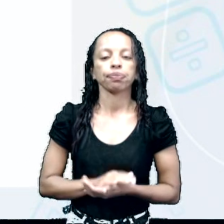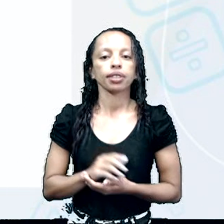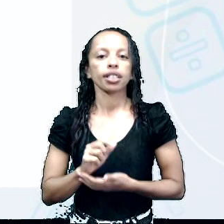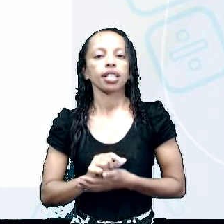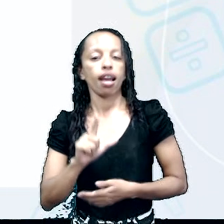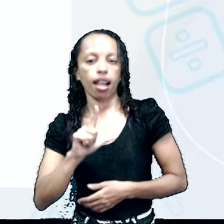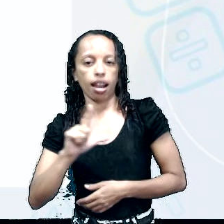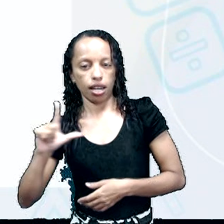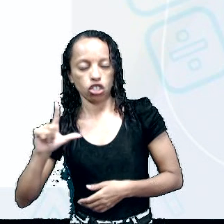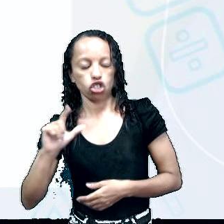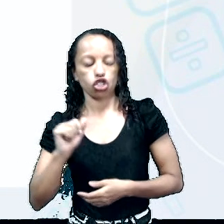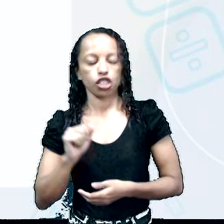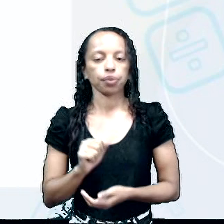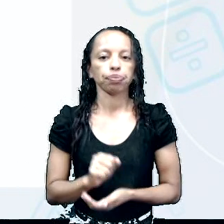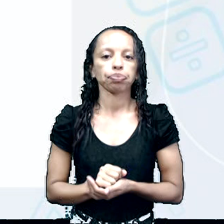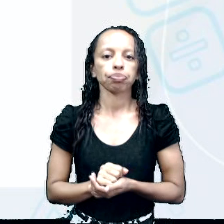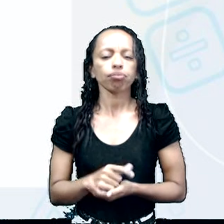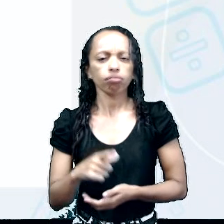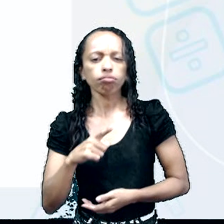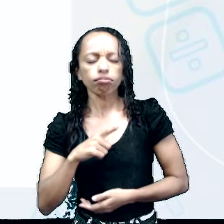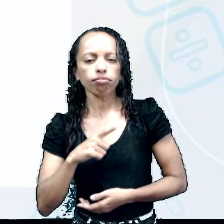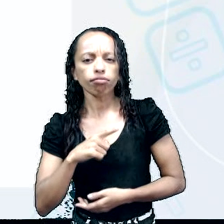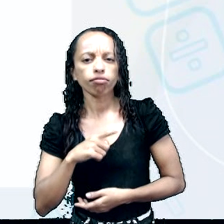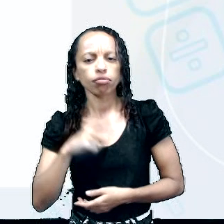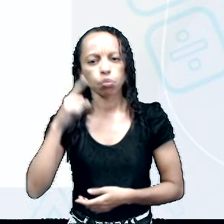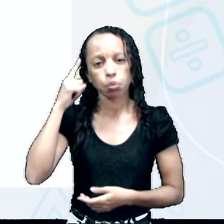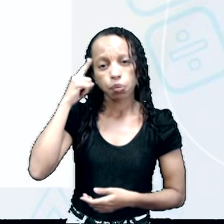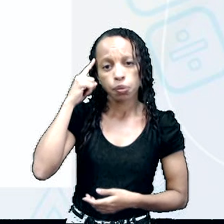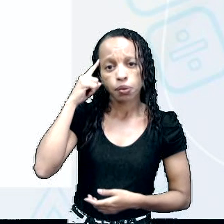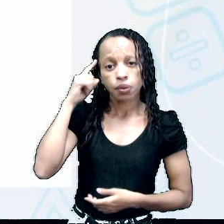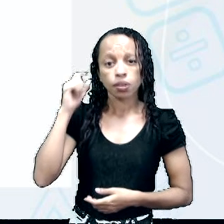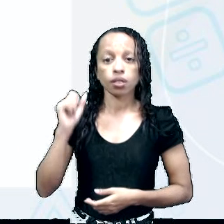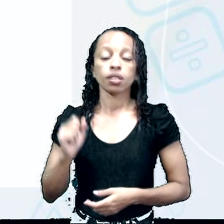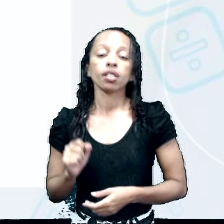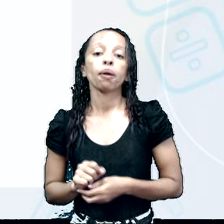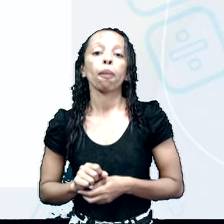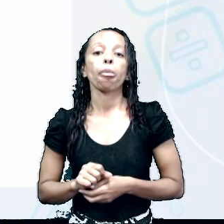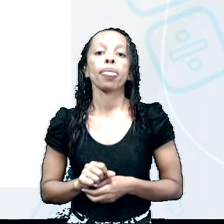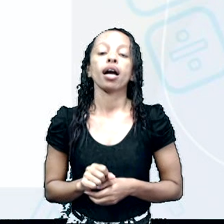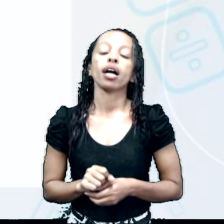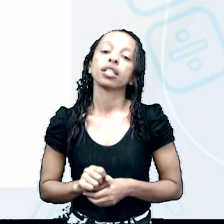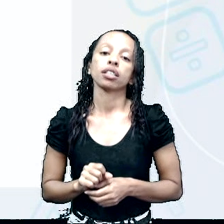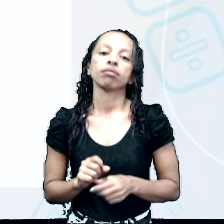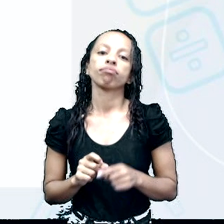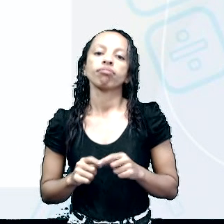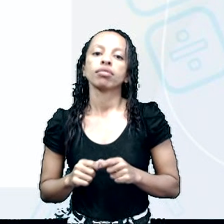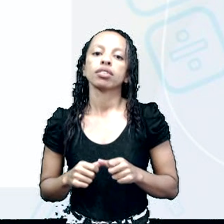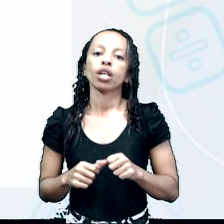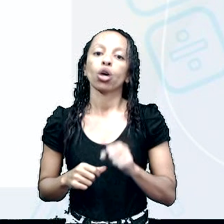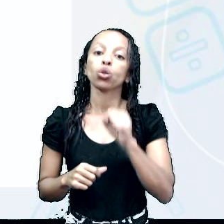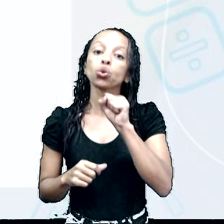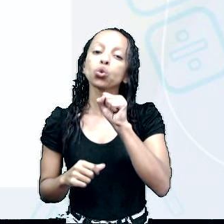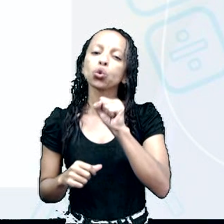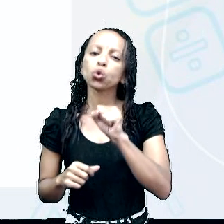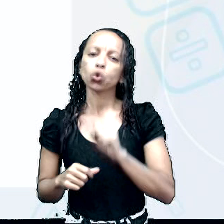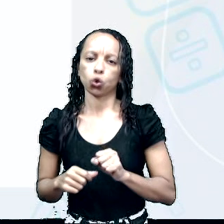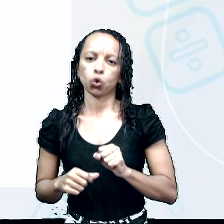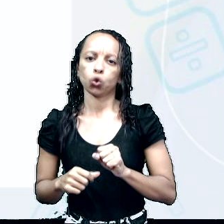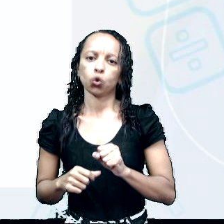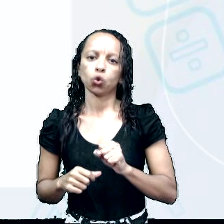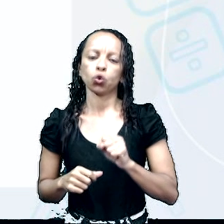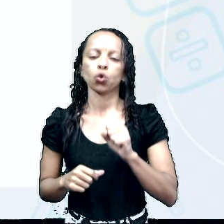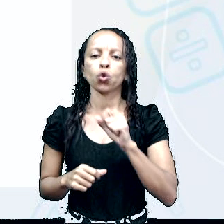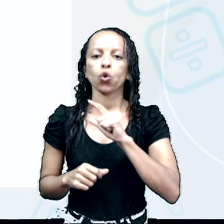E aí a gente tem a mesma ideia para o Sudeste entre I will let nós temos o ponto de Sudeste